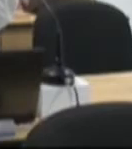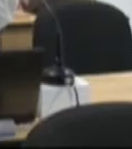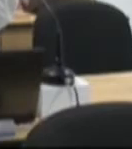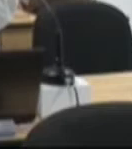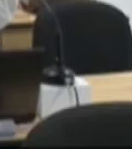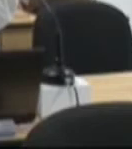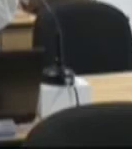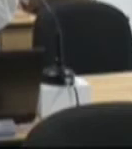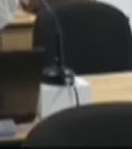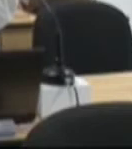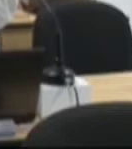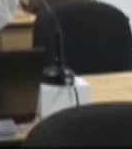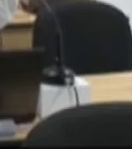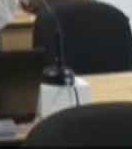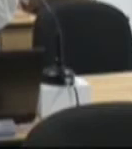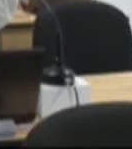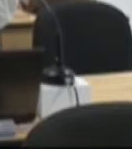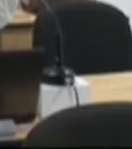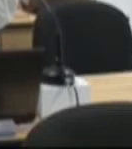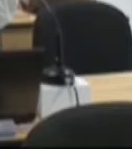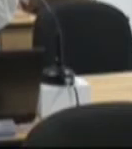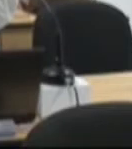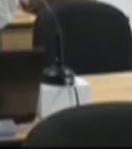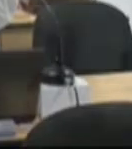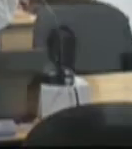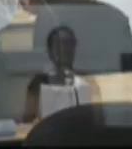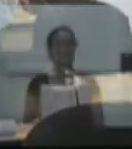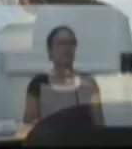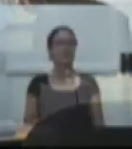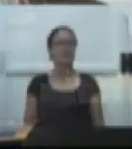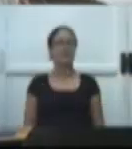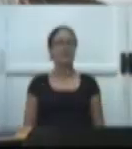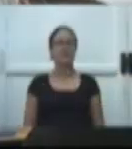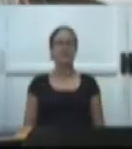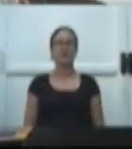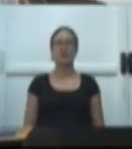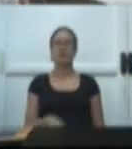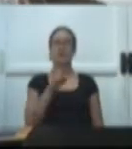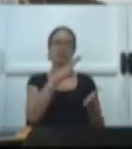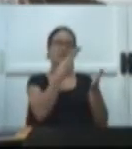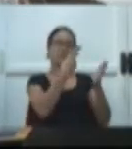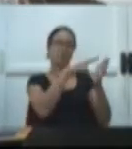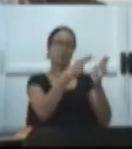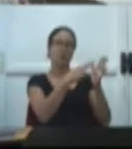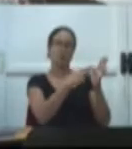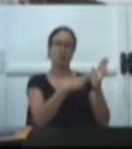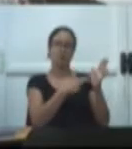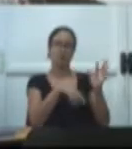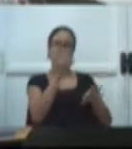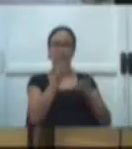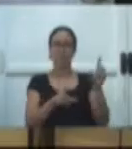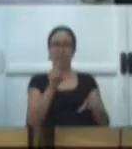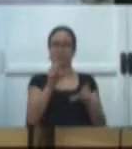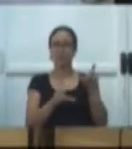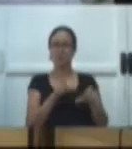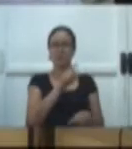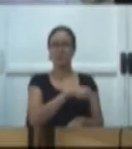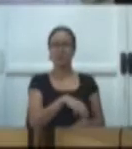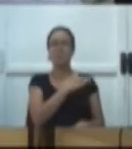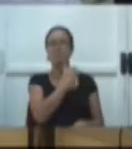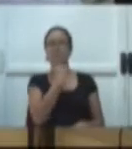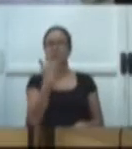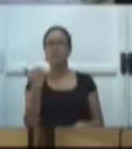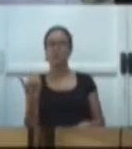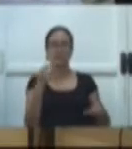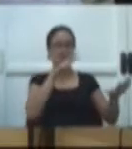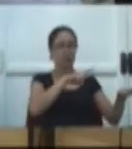Narciso, Orlando da Silva, Orlando de Castro Sanches, Pasqualina Gonçalves Fontanin, Paula